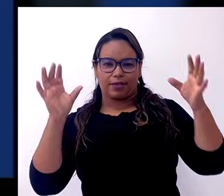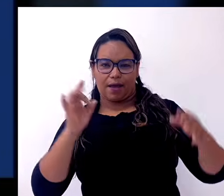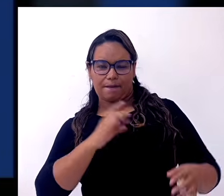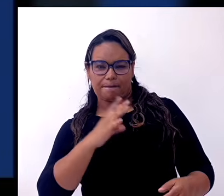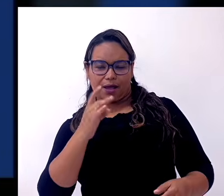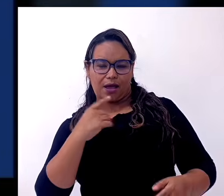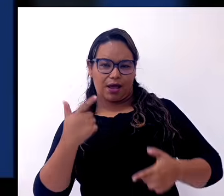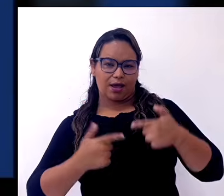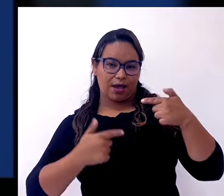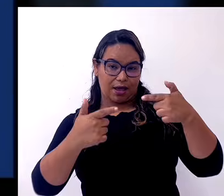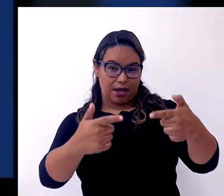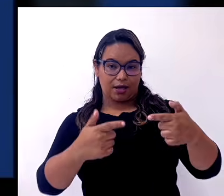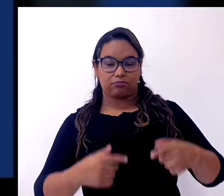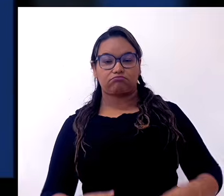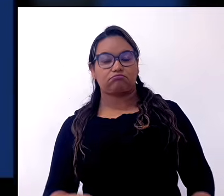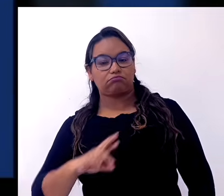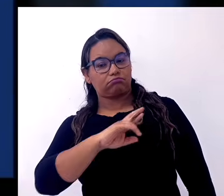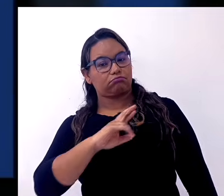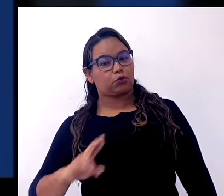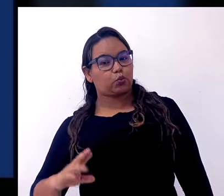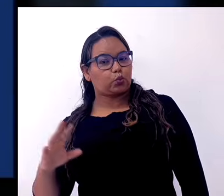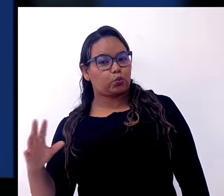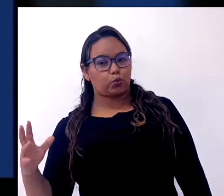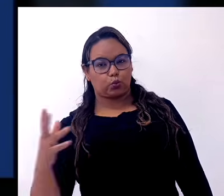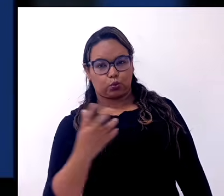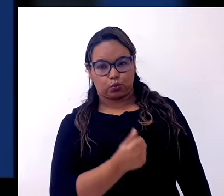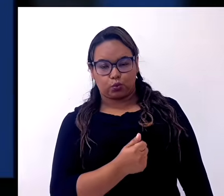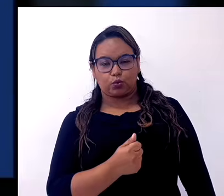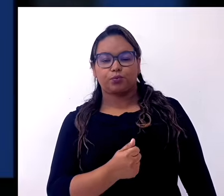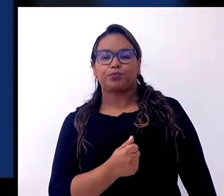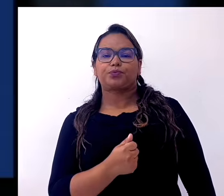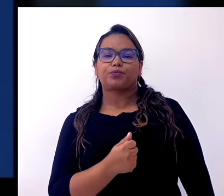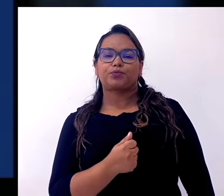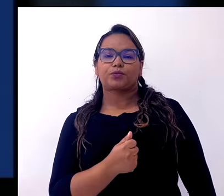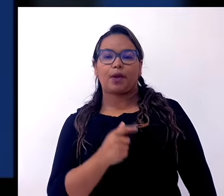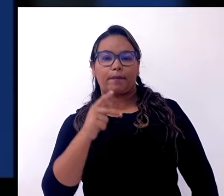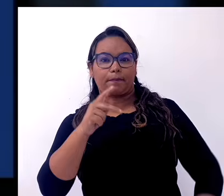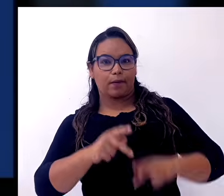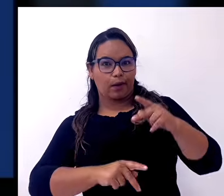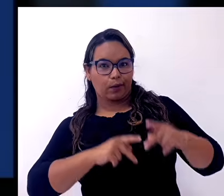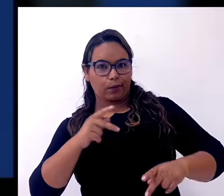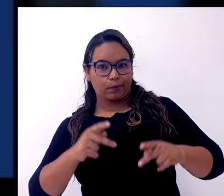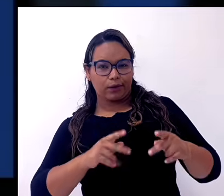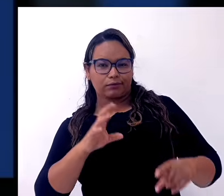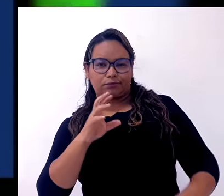nação, nós o recepcionamos de volta à América.